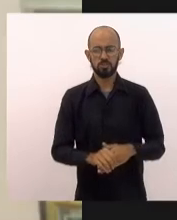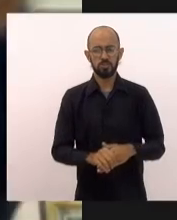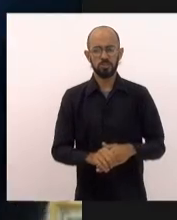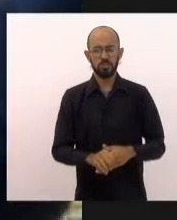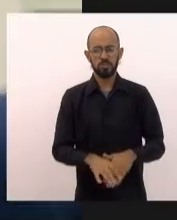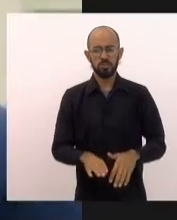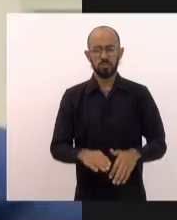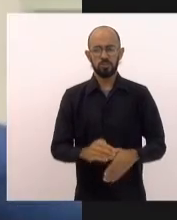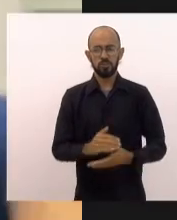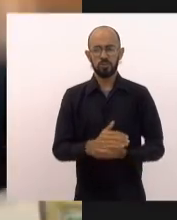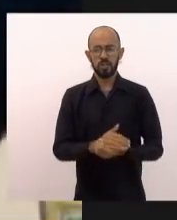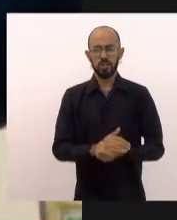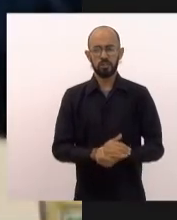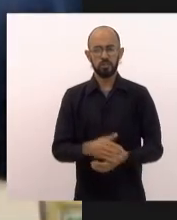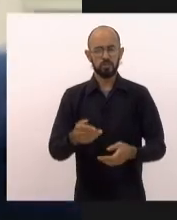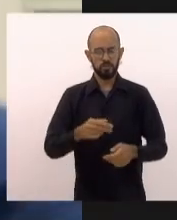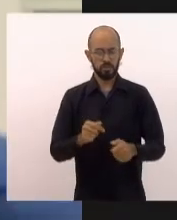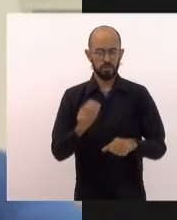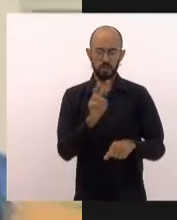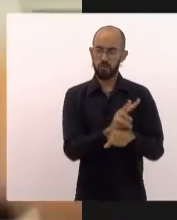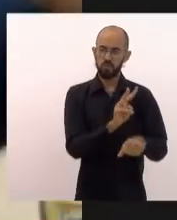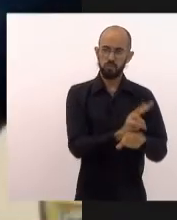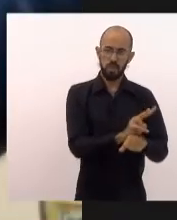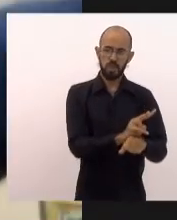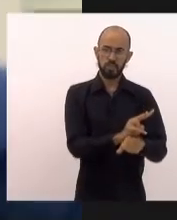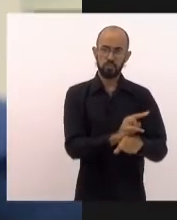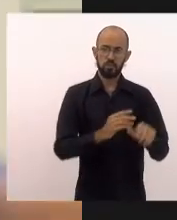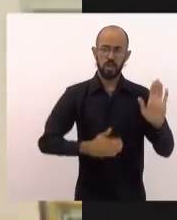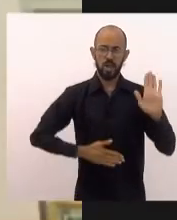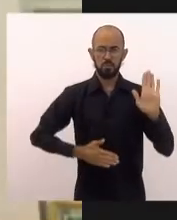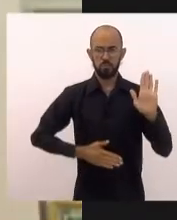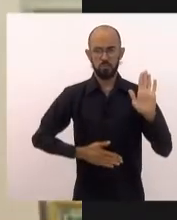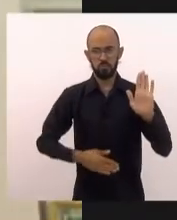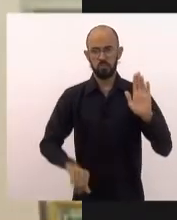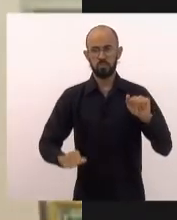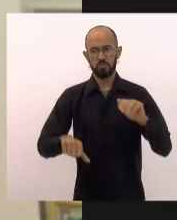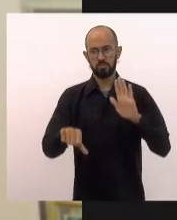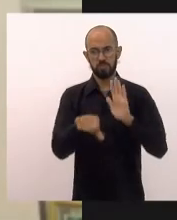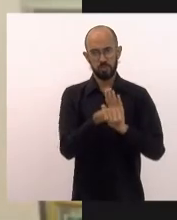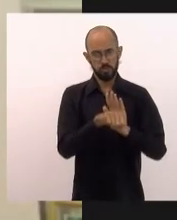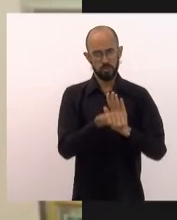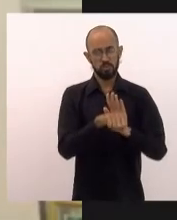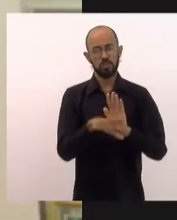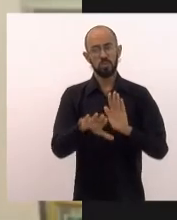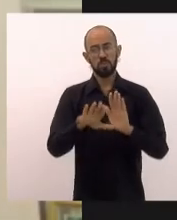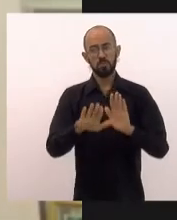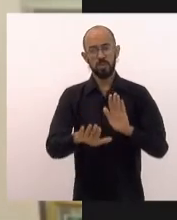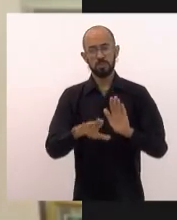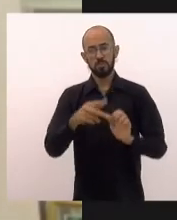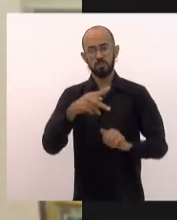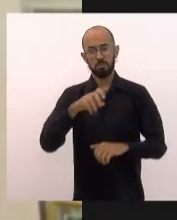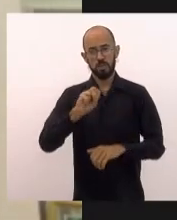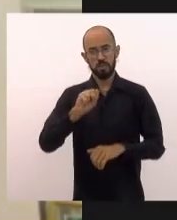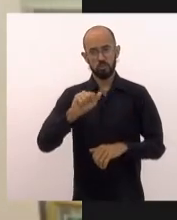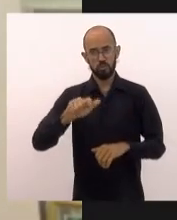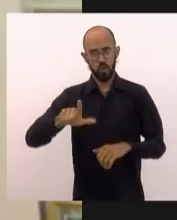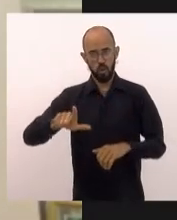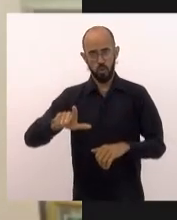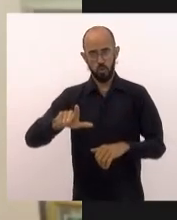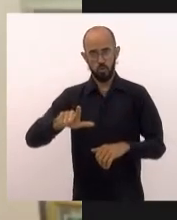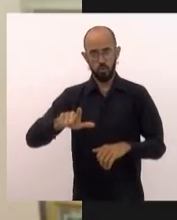humanos, que defende bandido, que defende vagabundo, que hostiliza a nossa polícia. O pessoal, através de uma